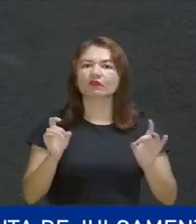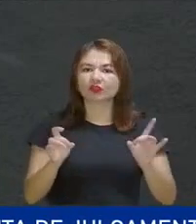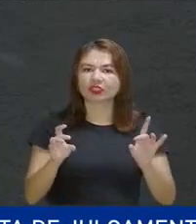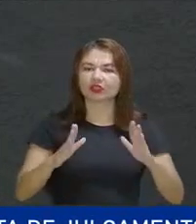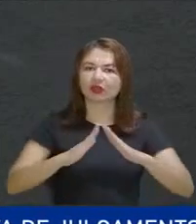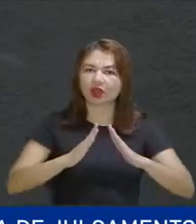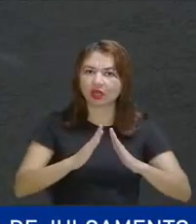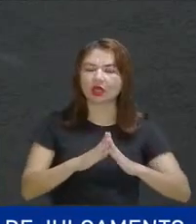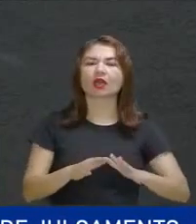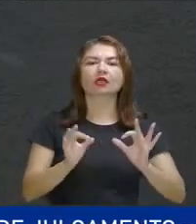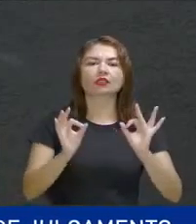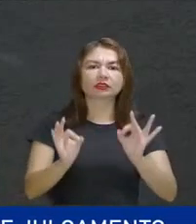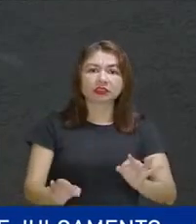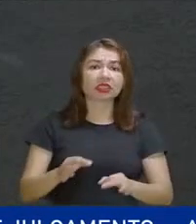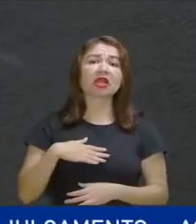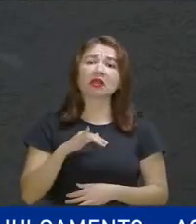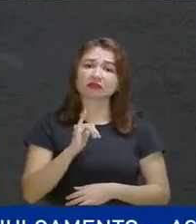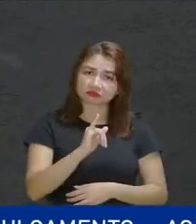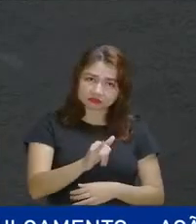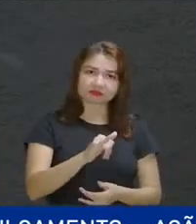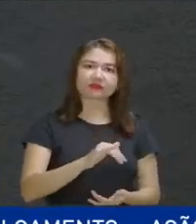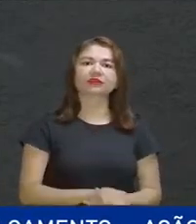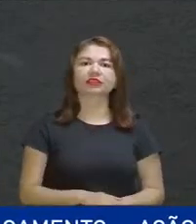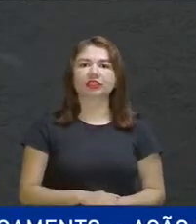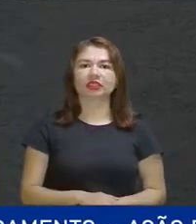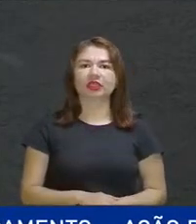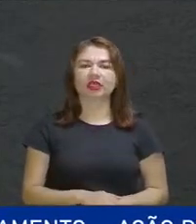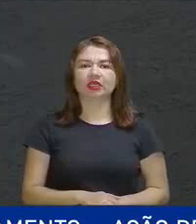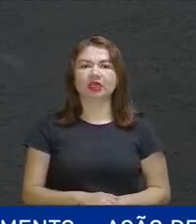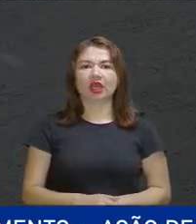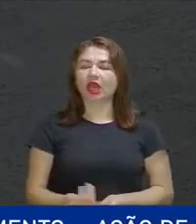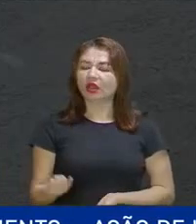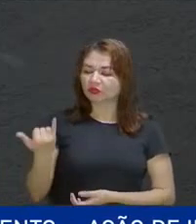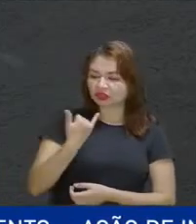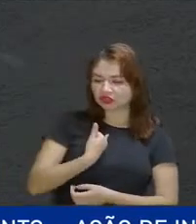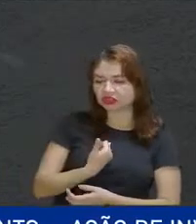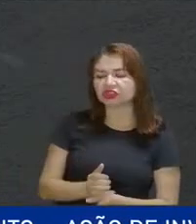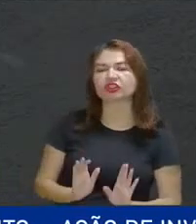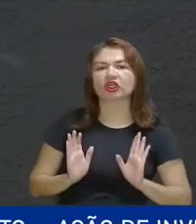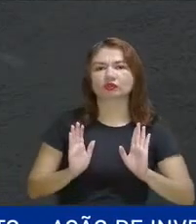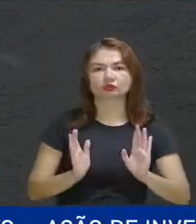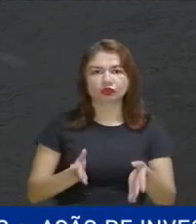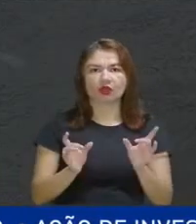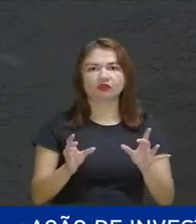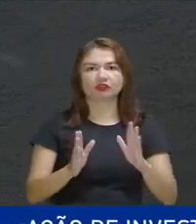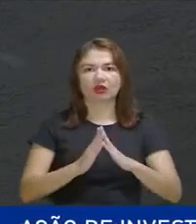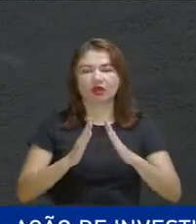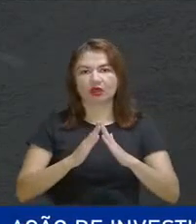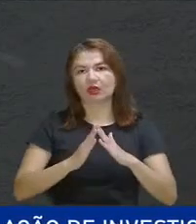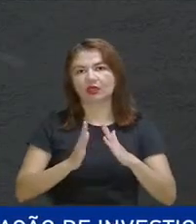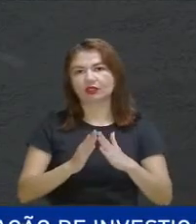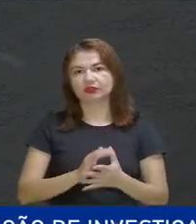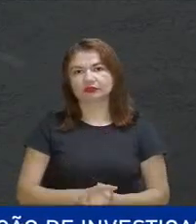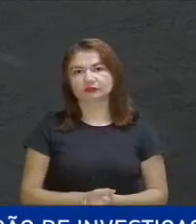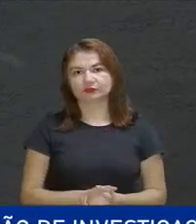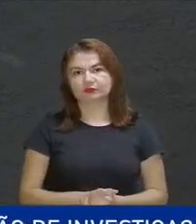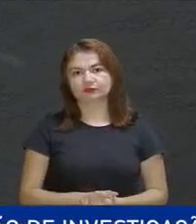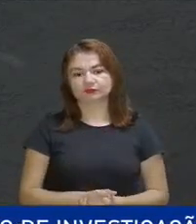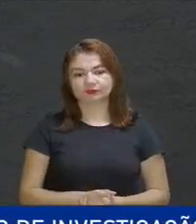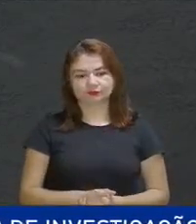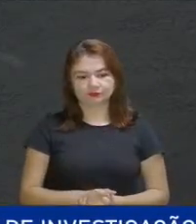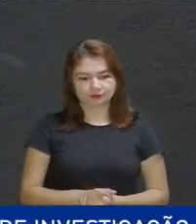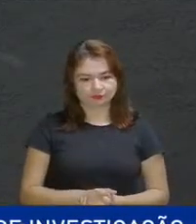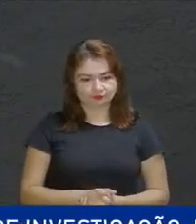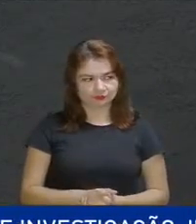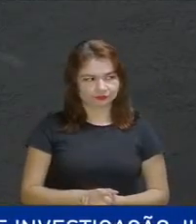liberaram. Foi, eu tinha falando. A sobrinha me conta. Você olha, ela poderia... A Daniela tava me contando que